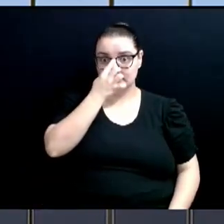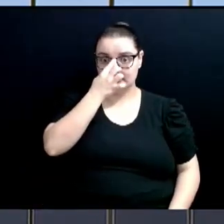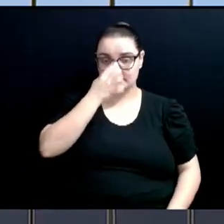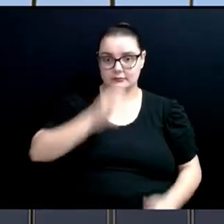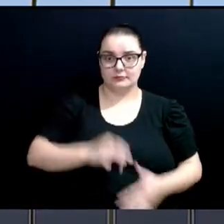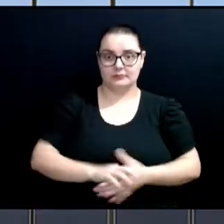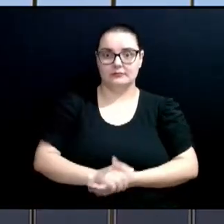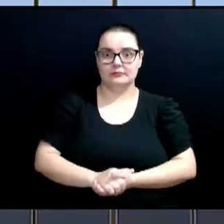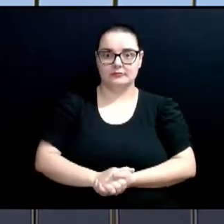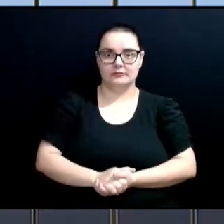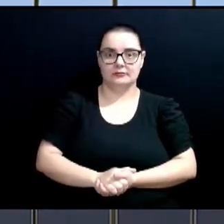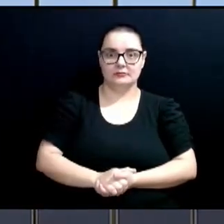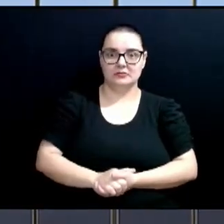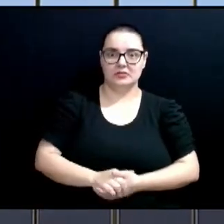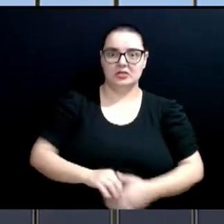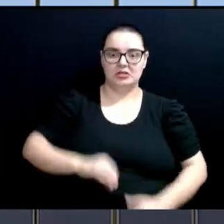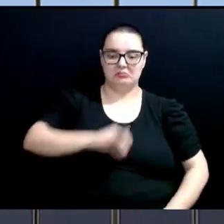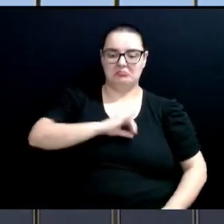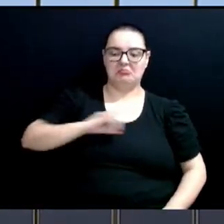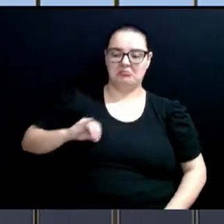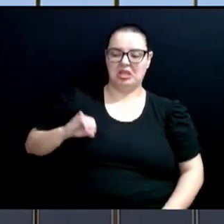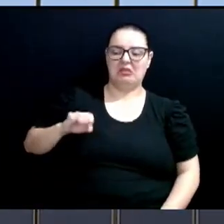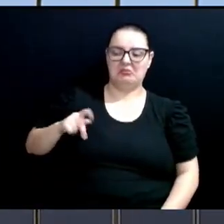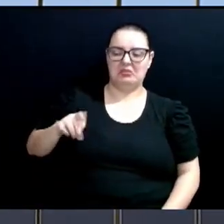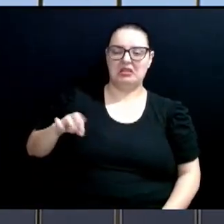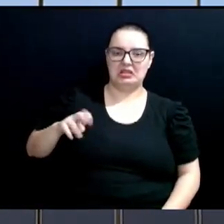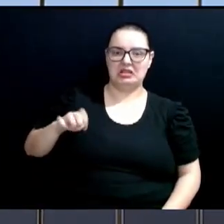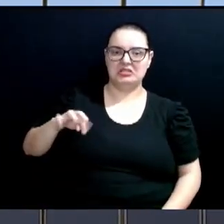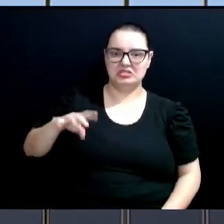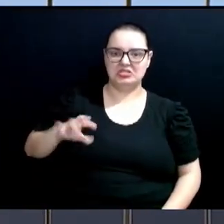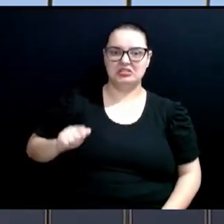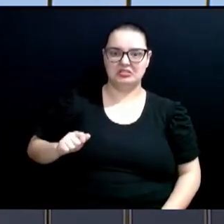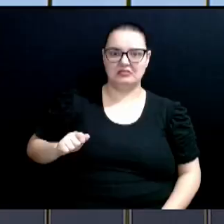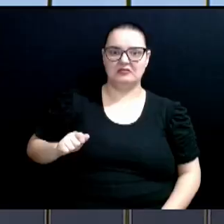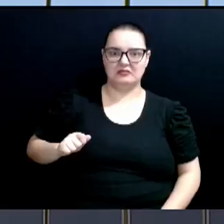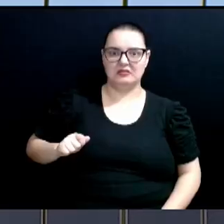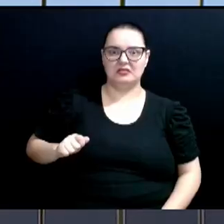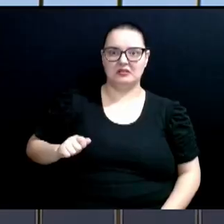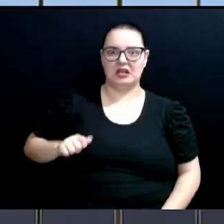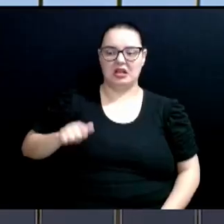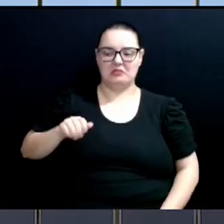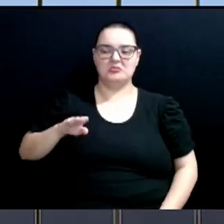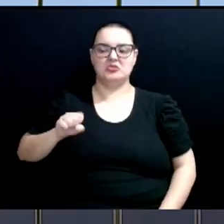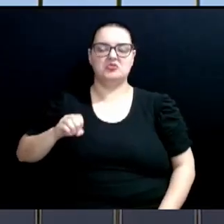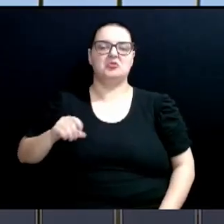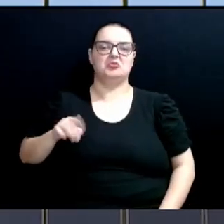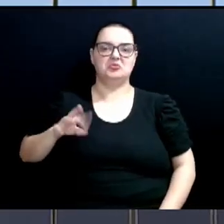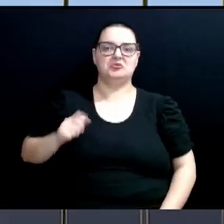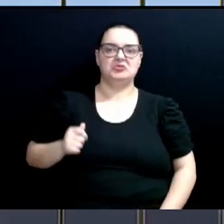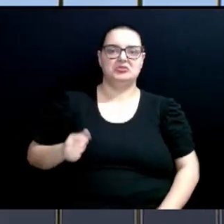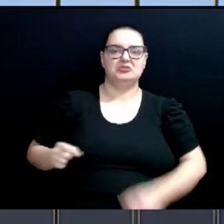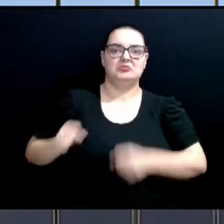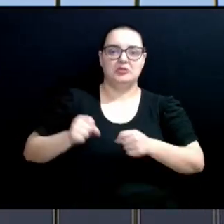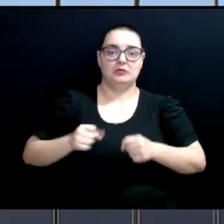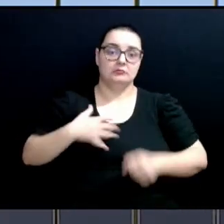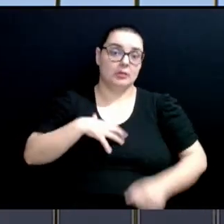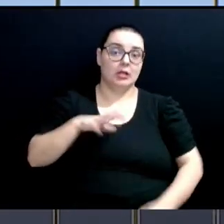imperativa, absolutista de uma concentração de poder. Acho que realmente era isso, concentração de